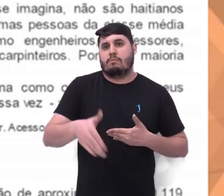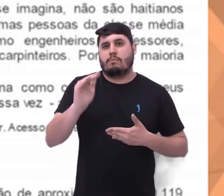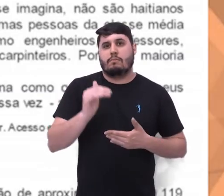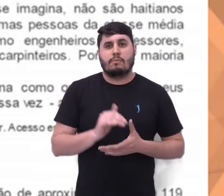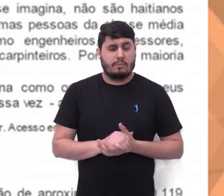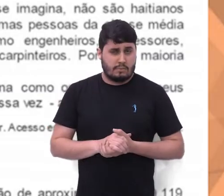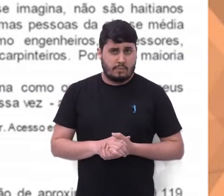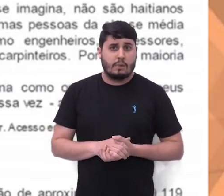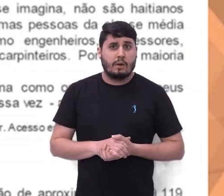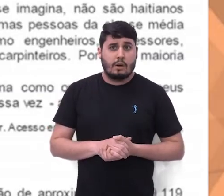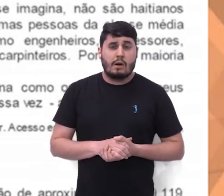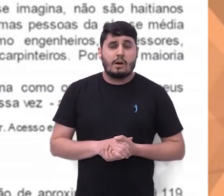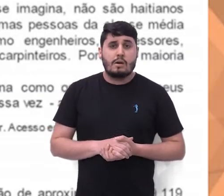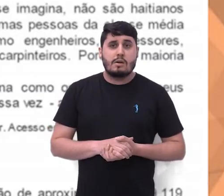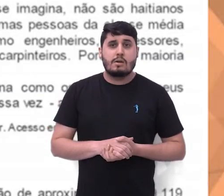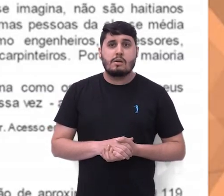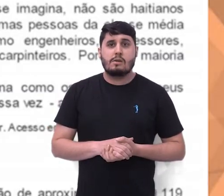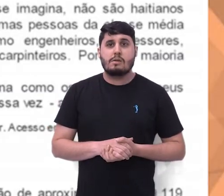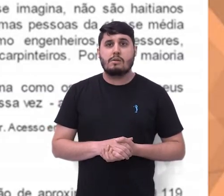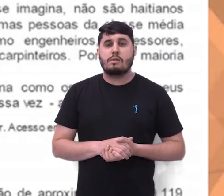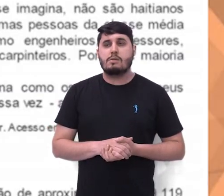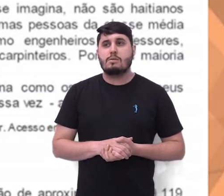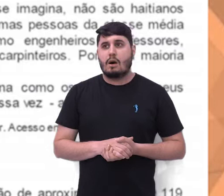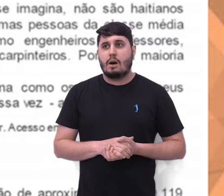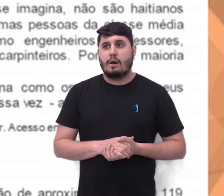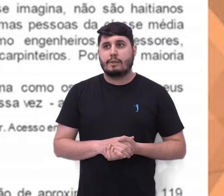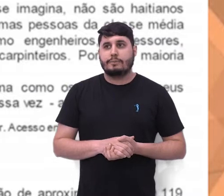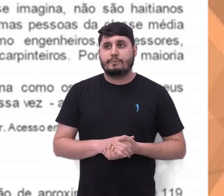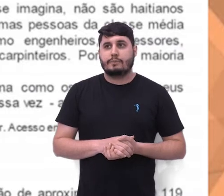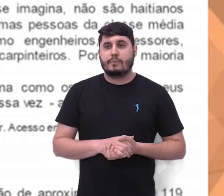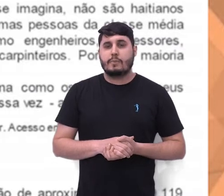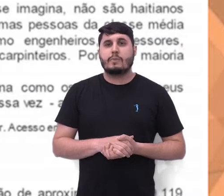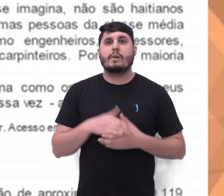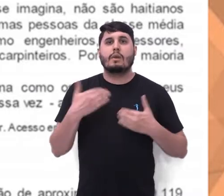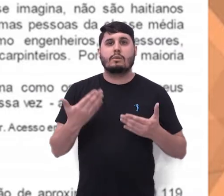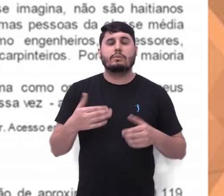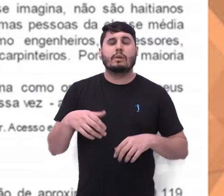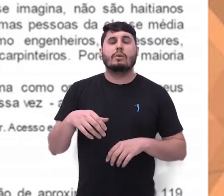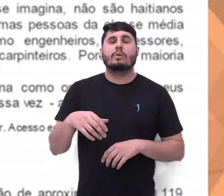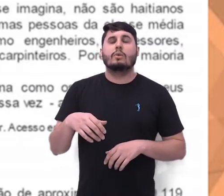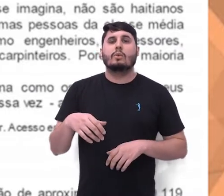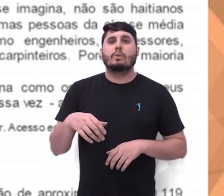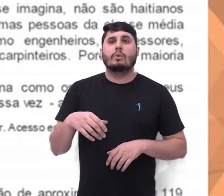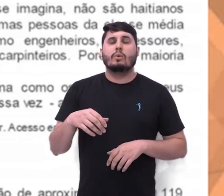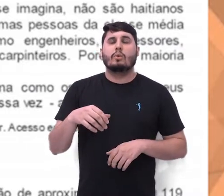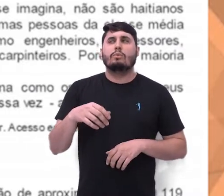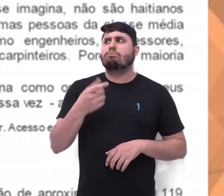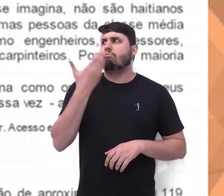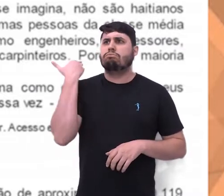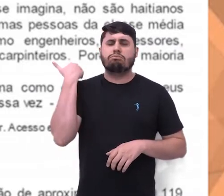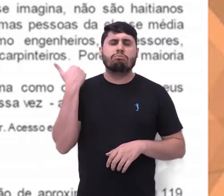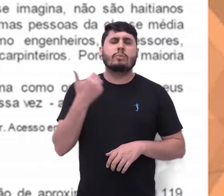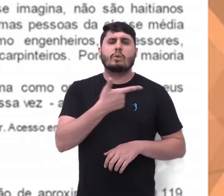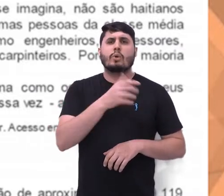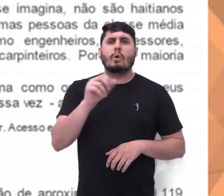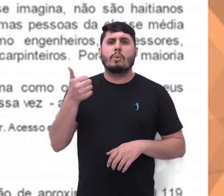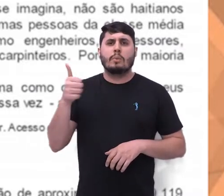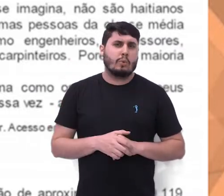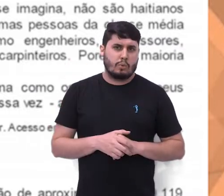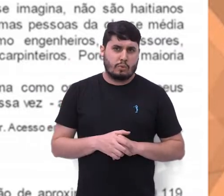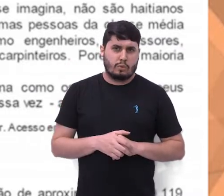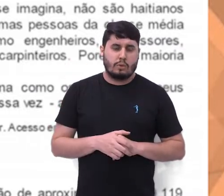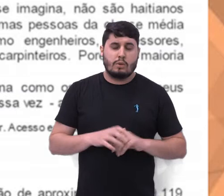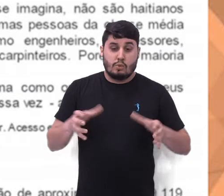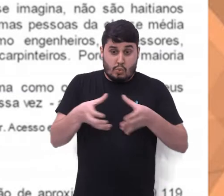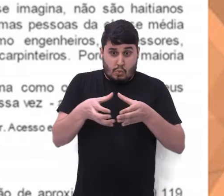Acre sofre com invasão de imigrantes do Haiti. Nos últimos 3 dias de 2011, uma leva